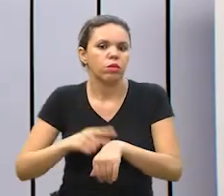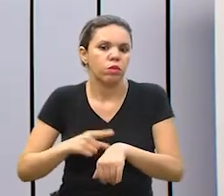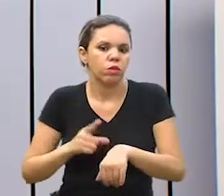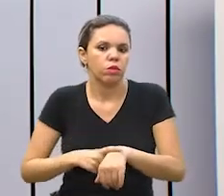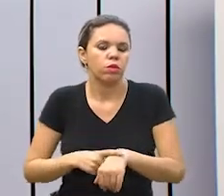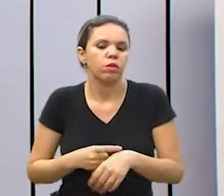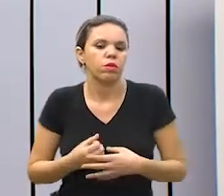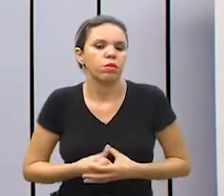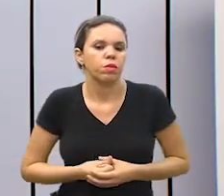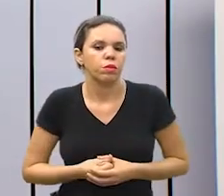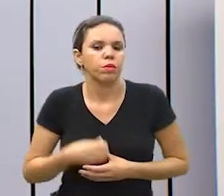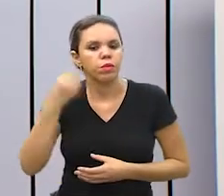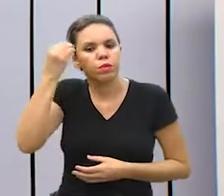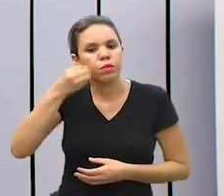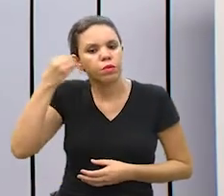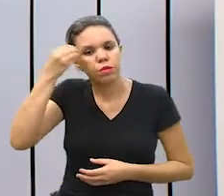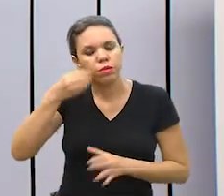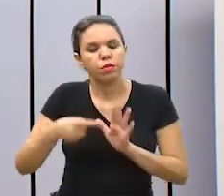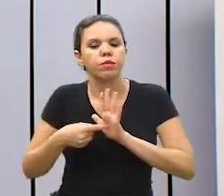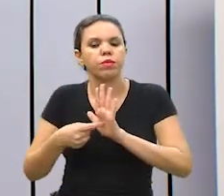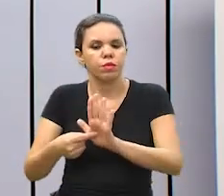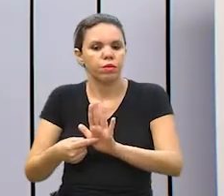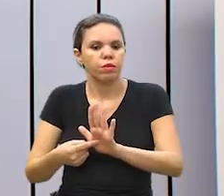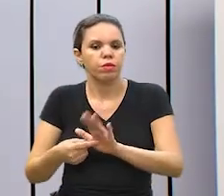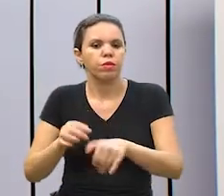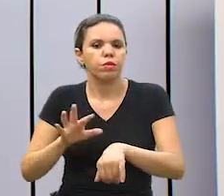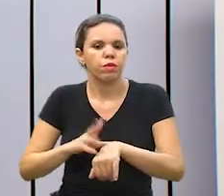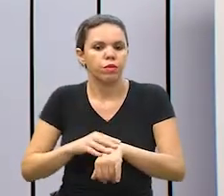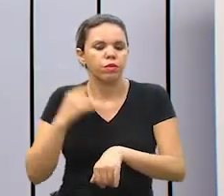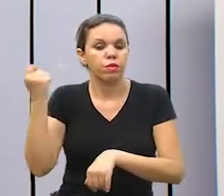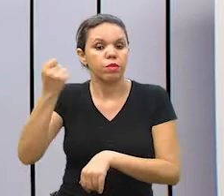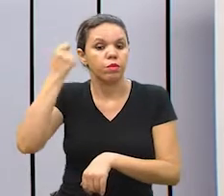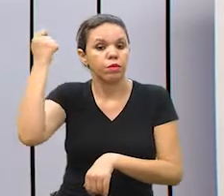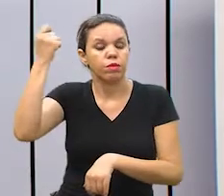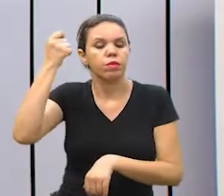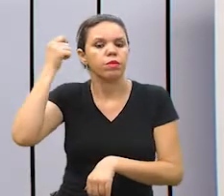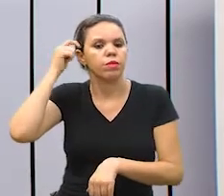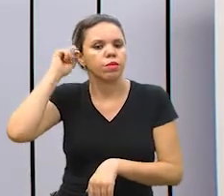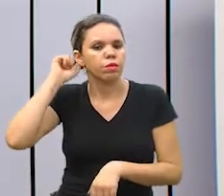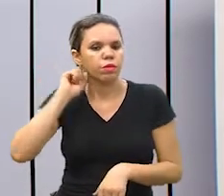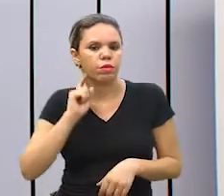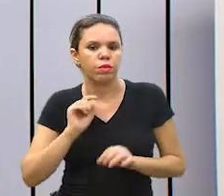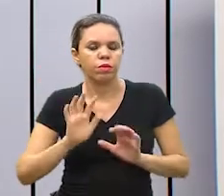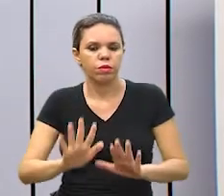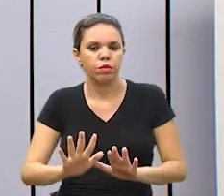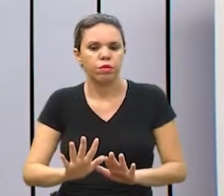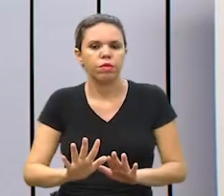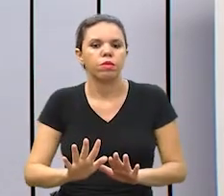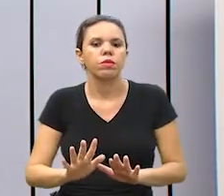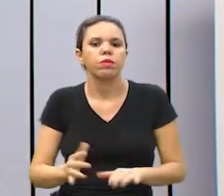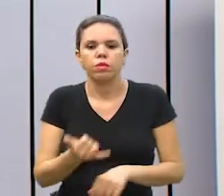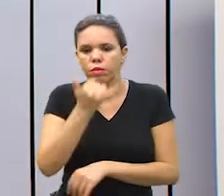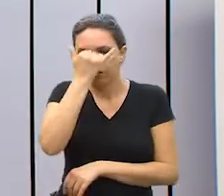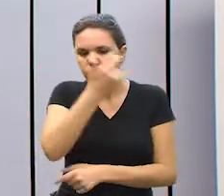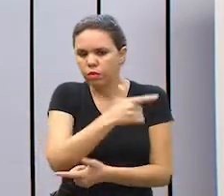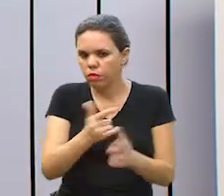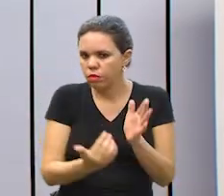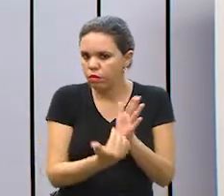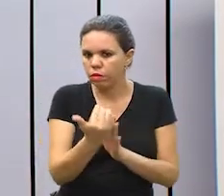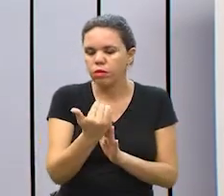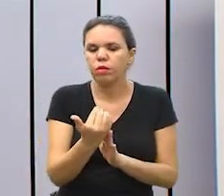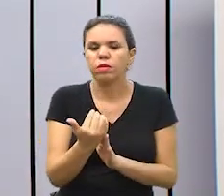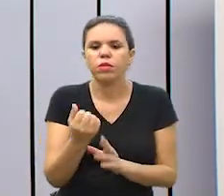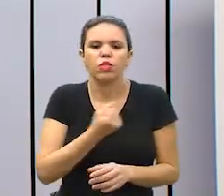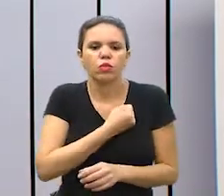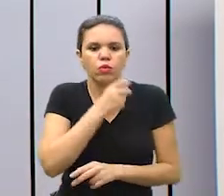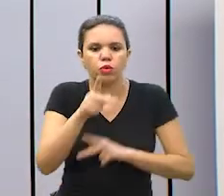né? E a experiência mostrou que essa doença era grave. Ela, apesar da letalidade dela não ser tão alta, mas